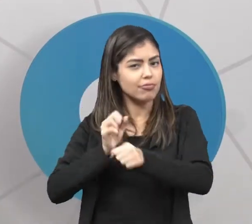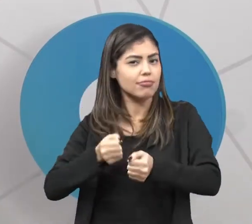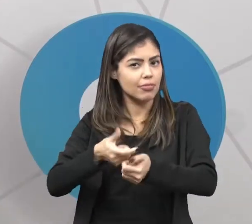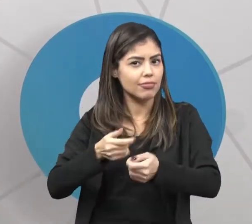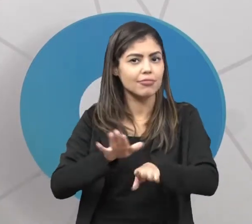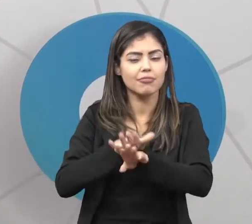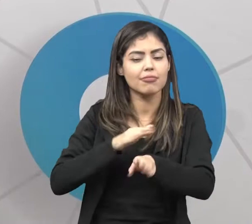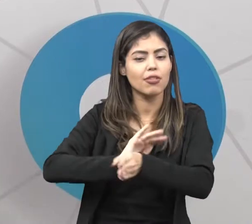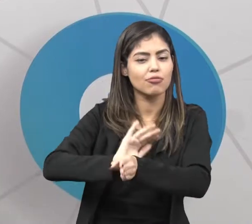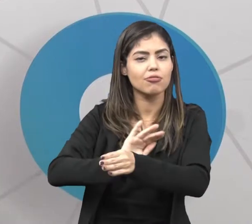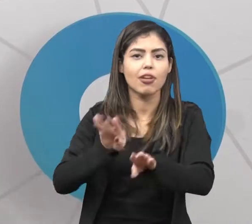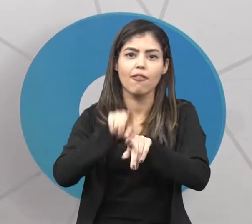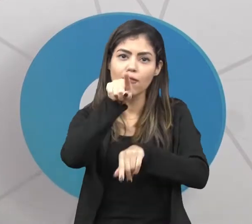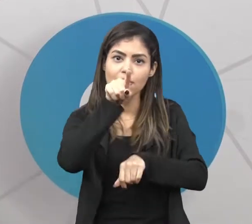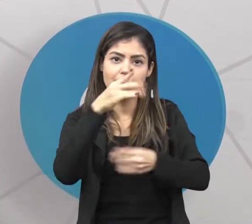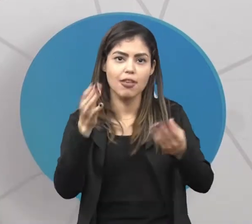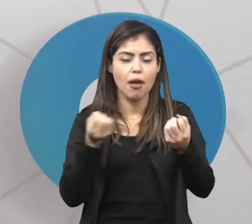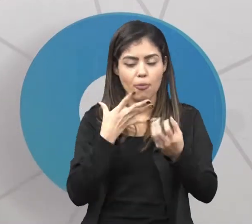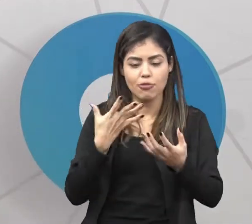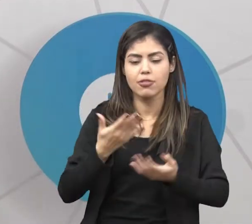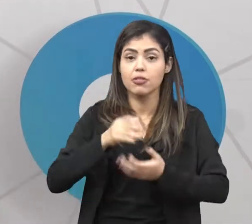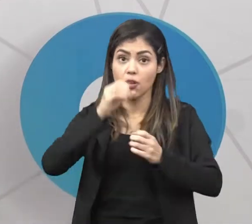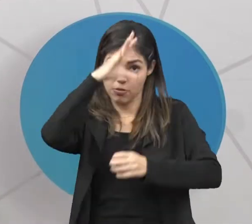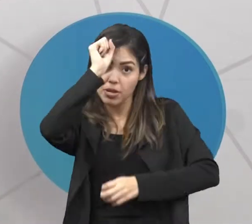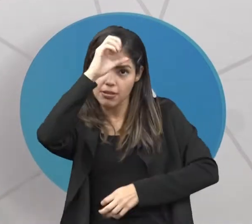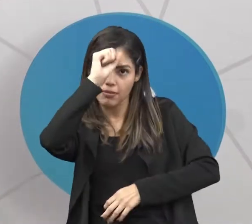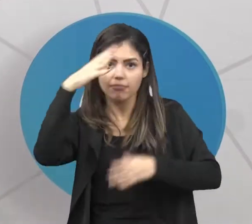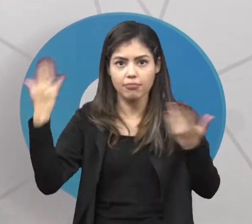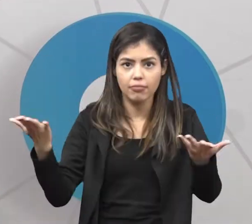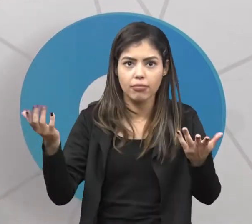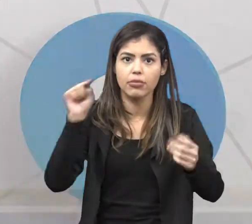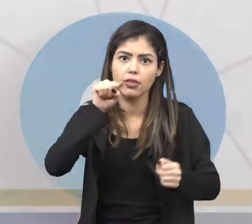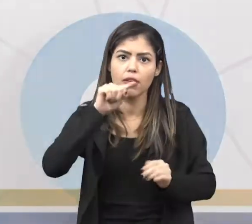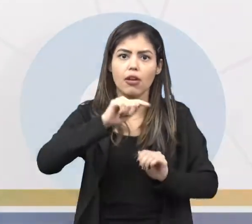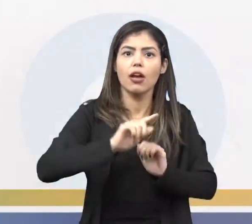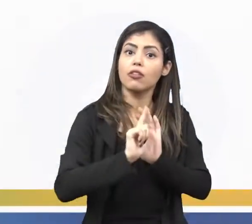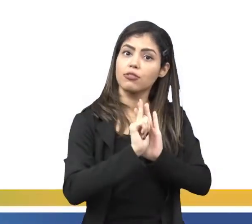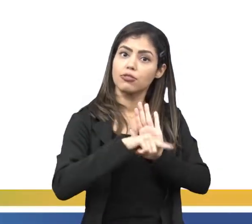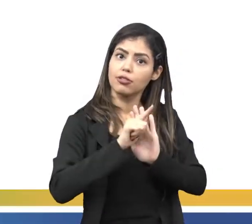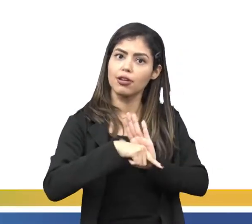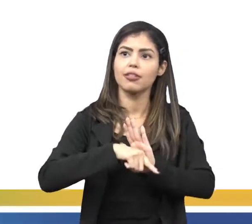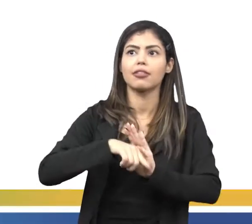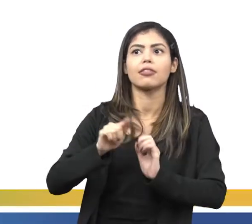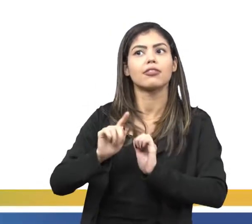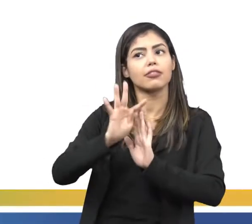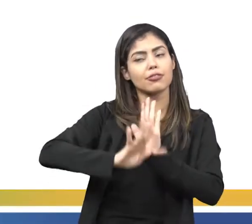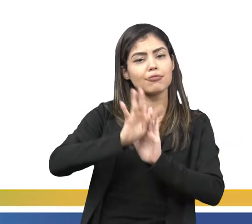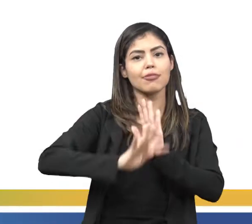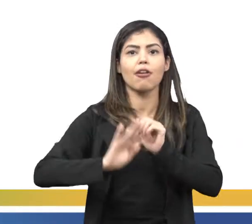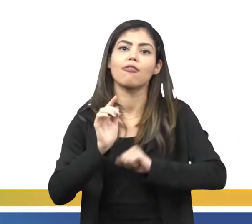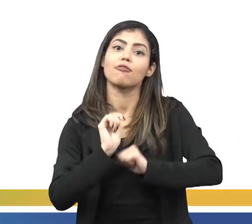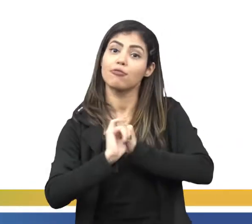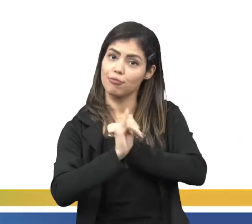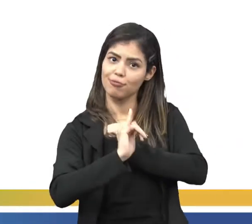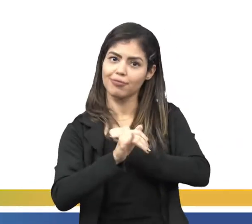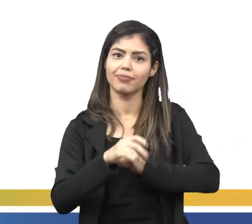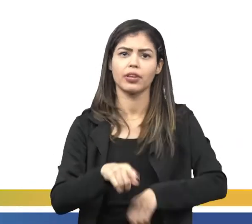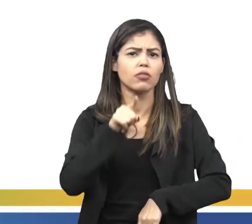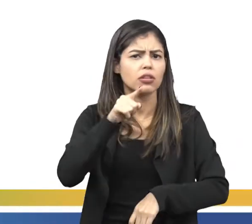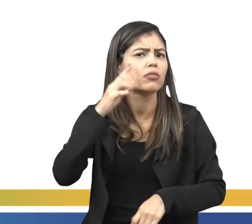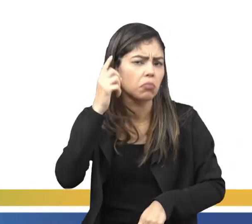aprendizado. Hoje nós temos uma coisa muito interessante para aprender, que é o gênero textual crônica. Você já ouviu